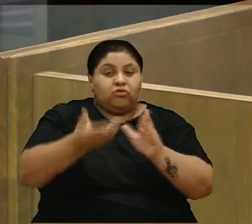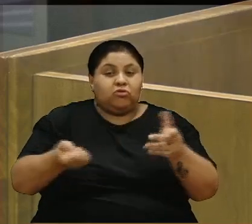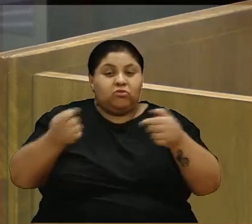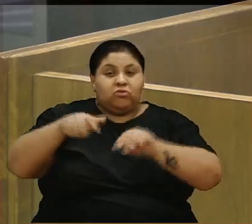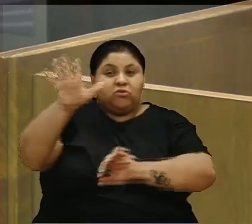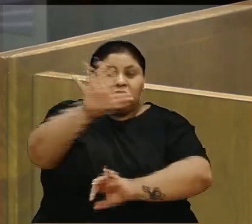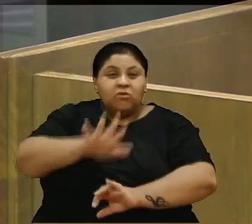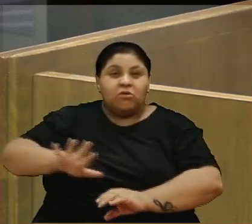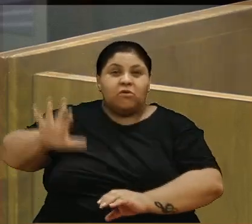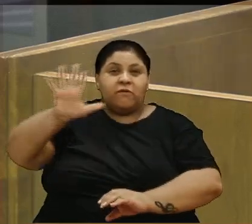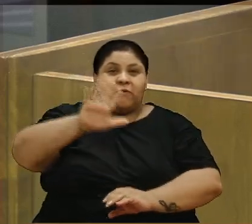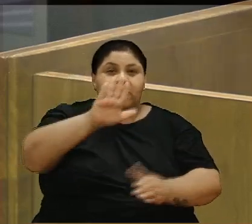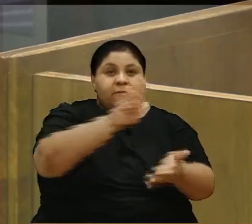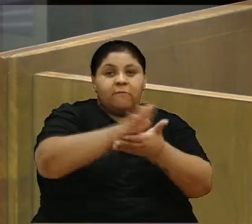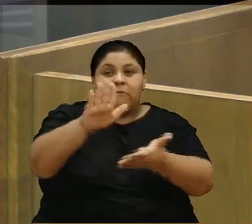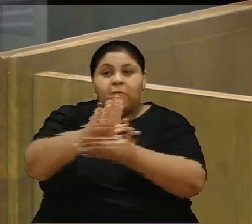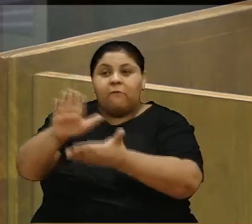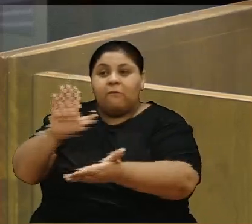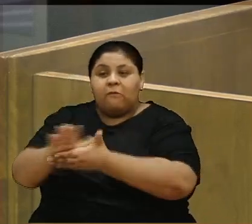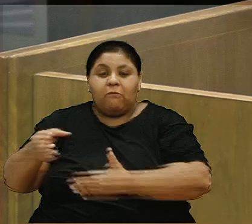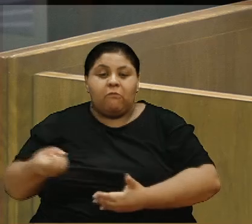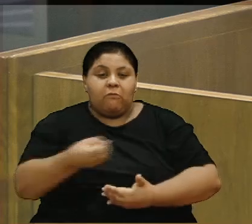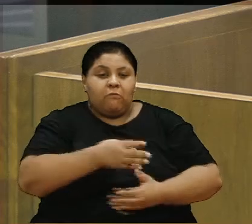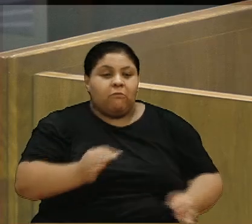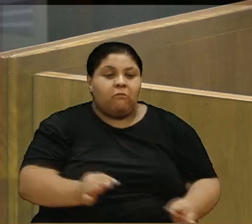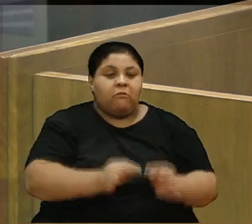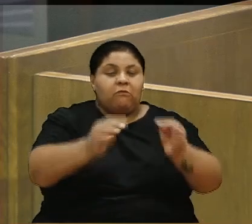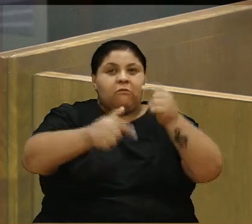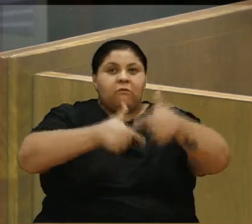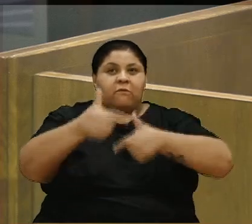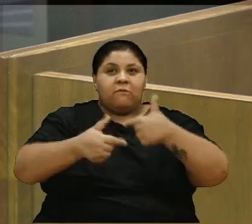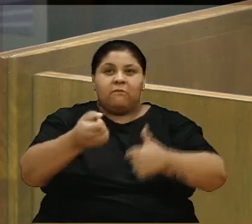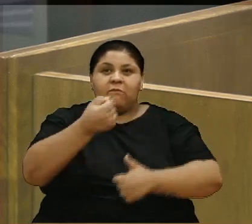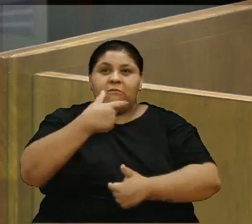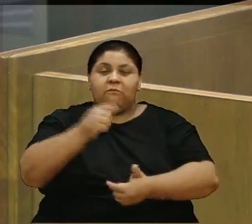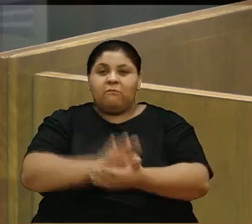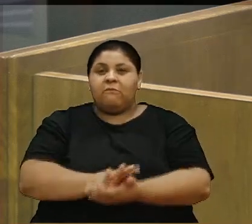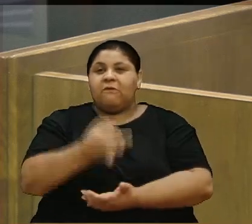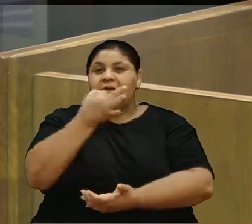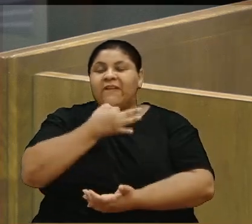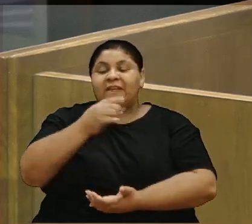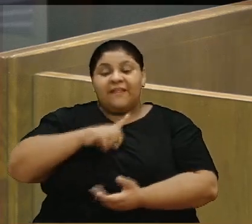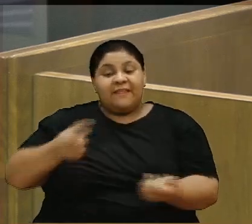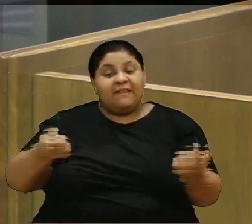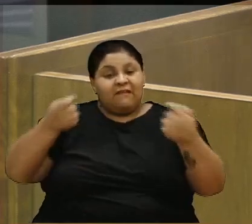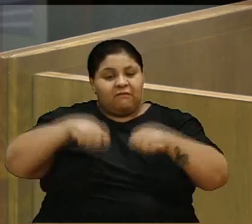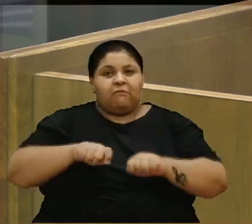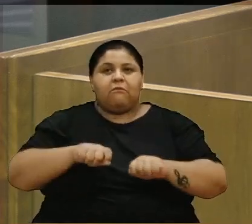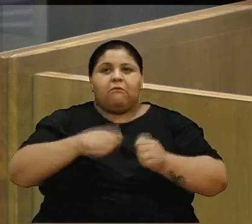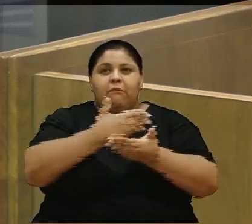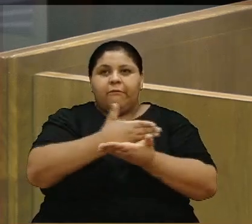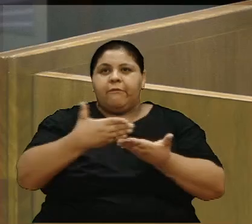nacional de produzir novas tecnologias, medicamentos e serviços na área. Caxias do Sul tem capacidade pré-instalada e possibilidade